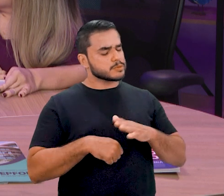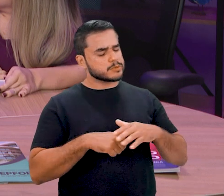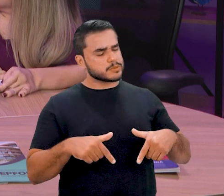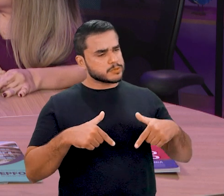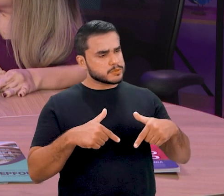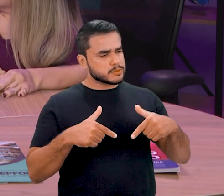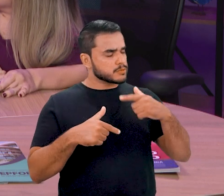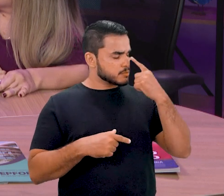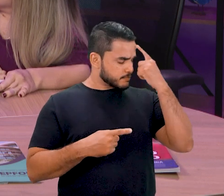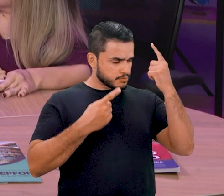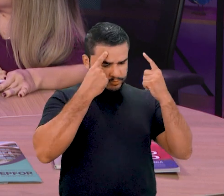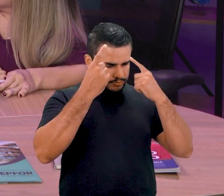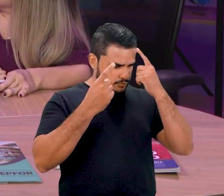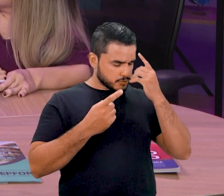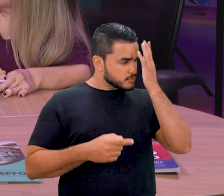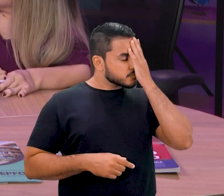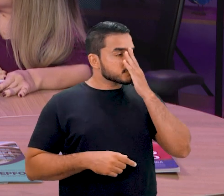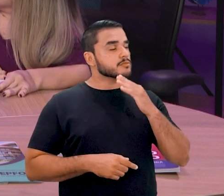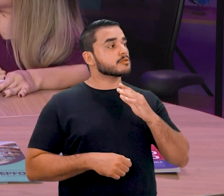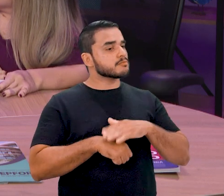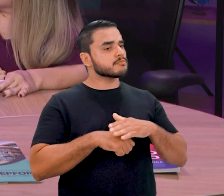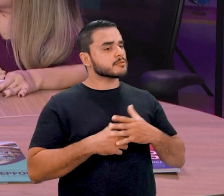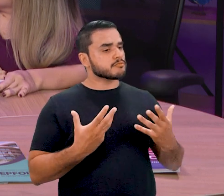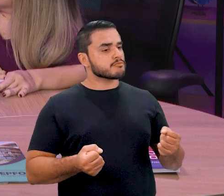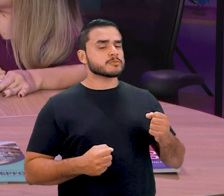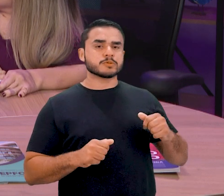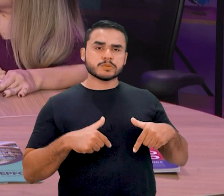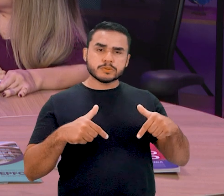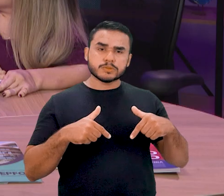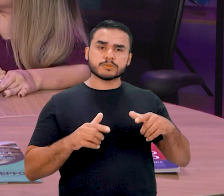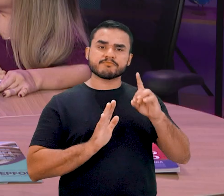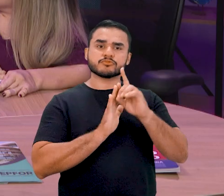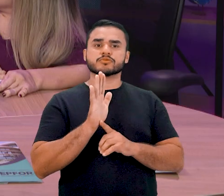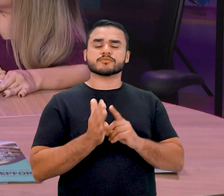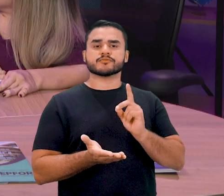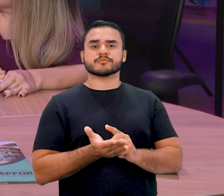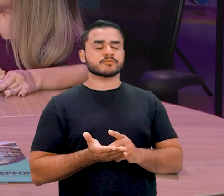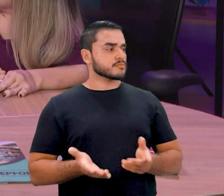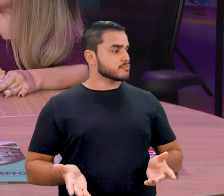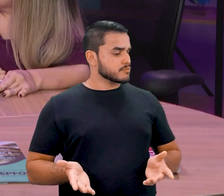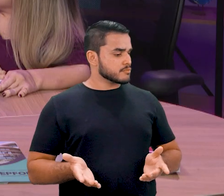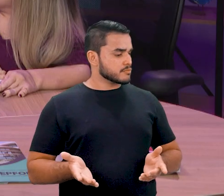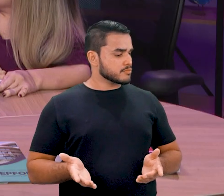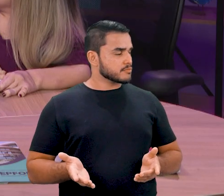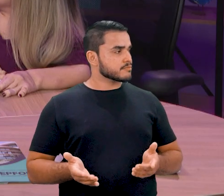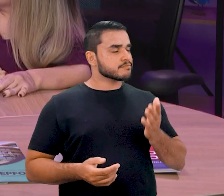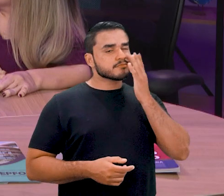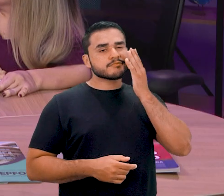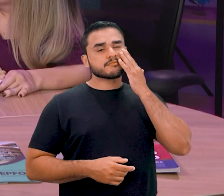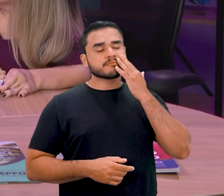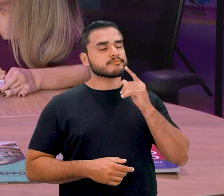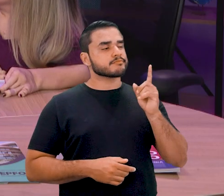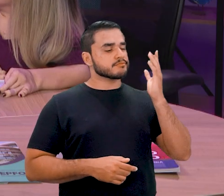estudando políticas públicas para que o nosso segmento ele tenha seu direito garantido minimamente. A gente vê que agora a